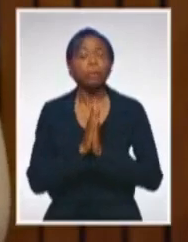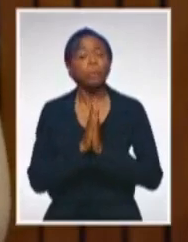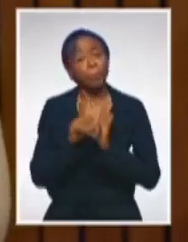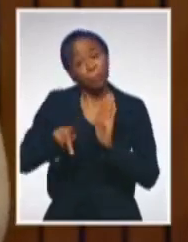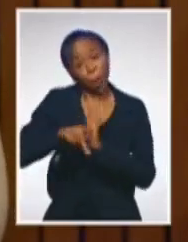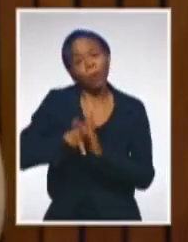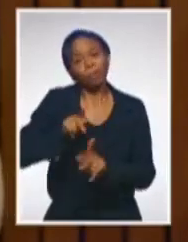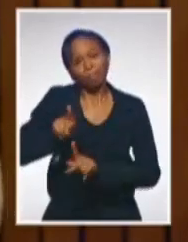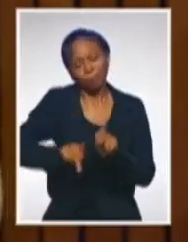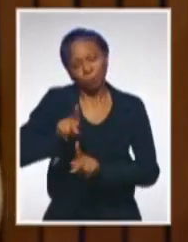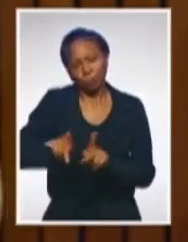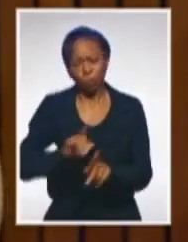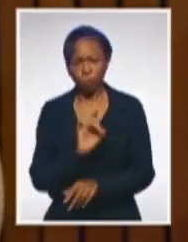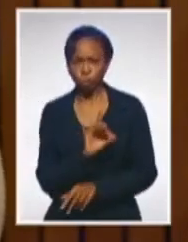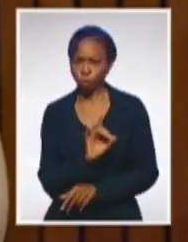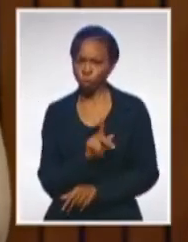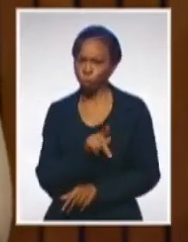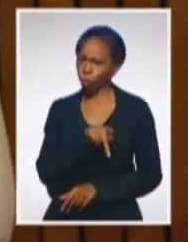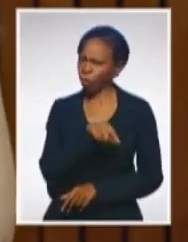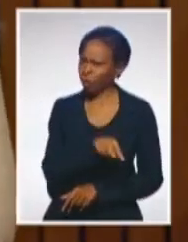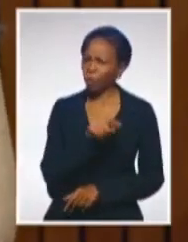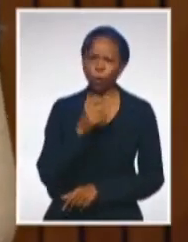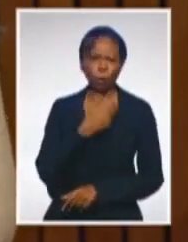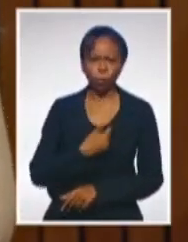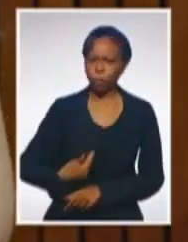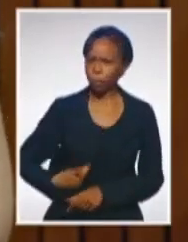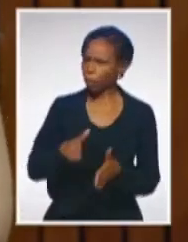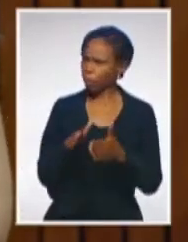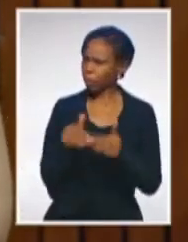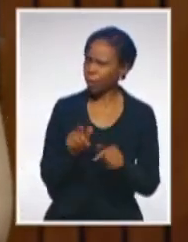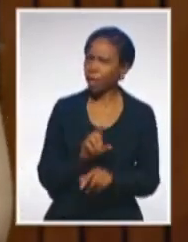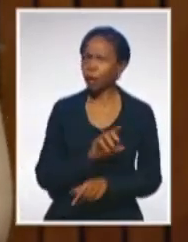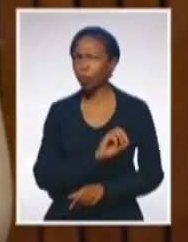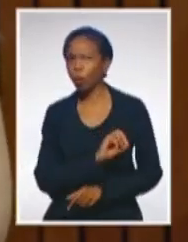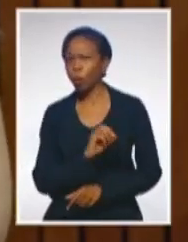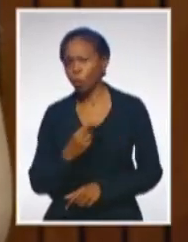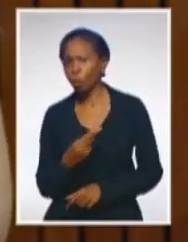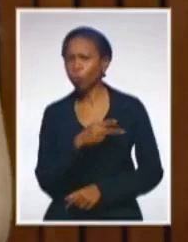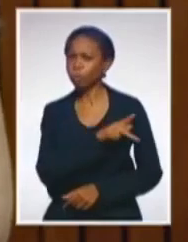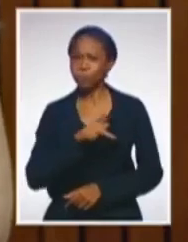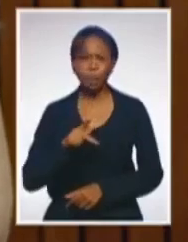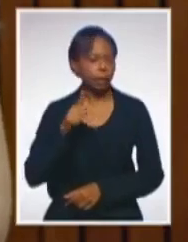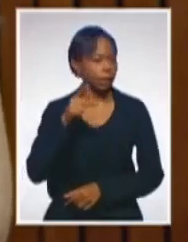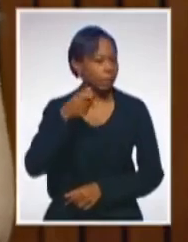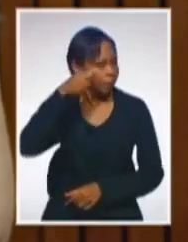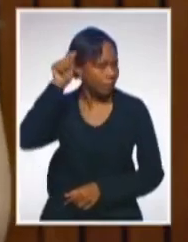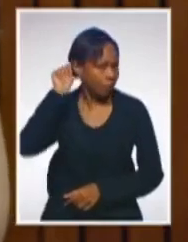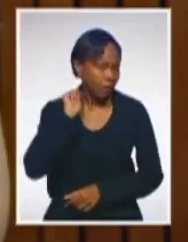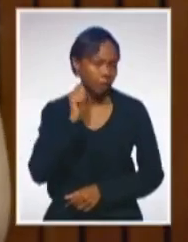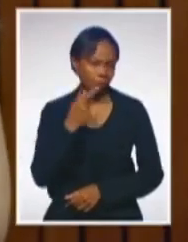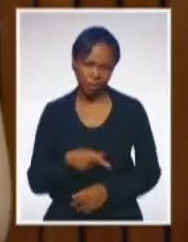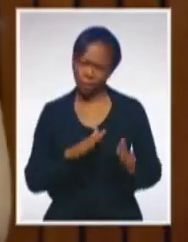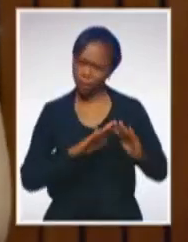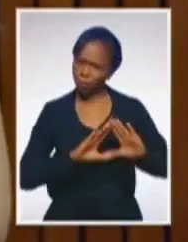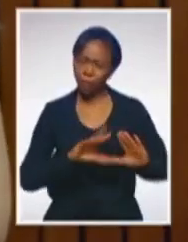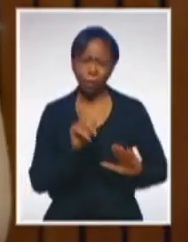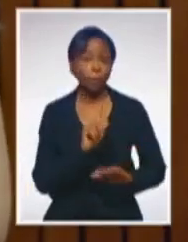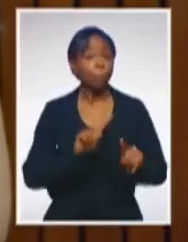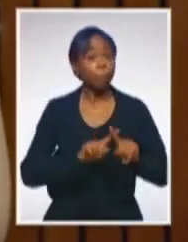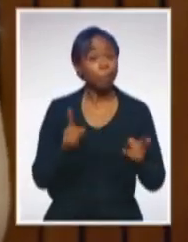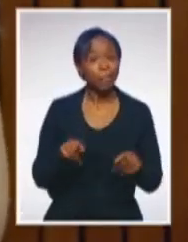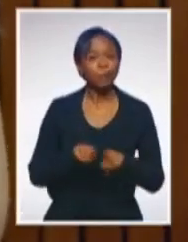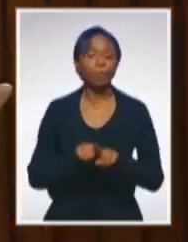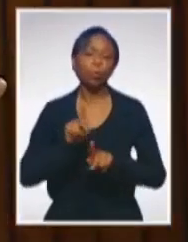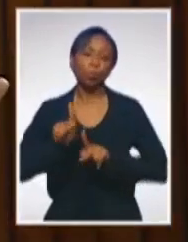população, não é só um pedido do governador ou um pedido, né, do presidente da Assembleia, mas sim uma necessidade que a própria população vem